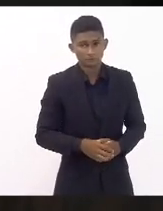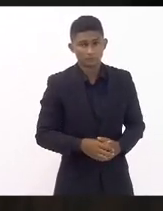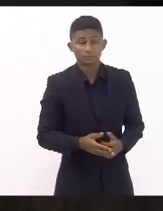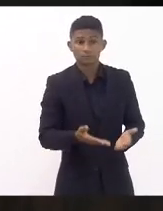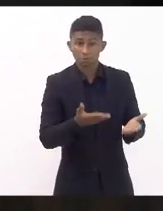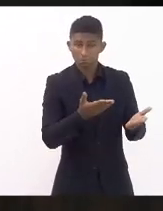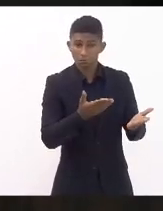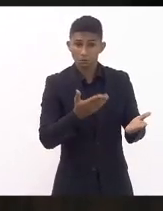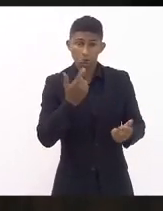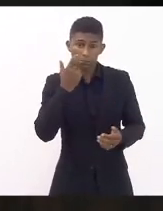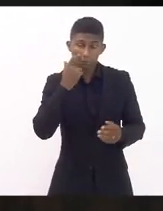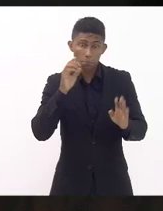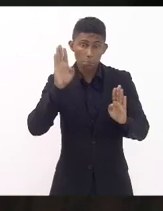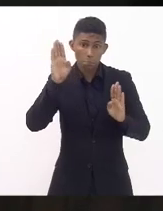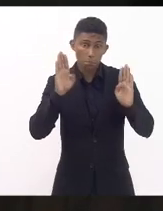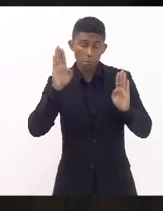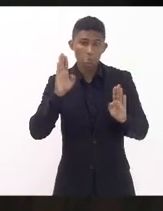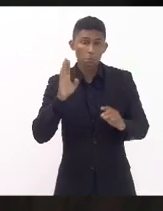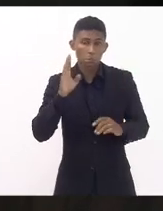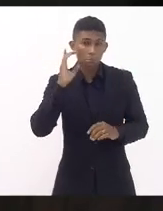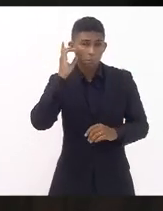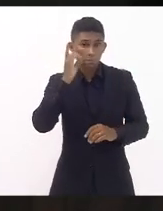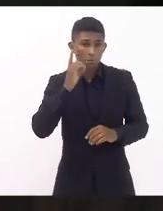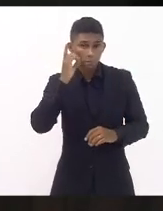Candidata a deputada federal, que eu disse.